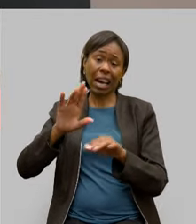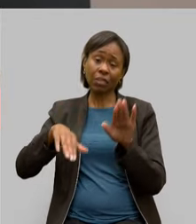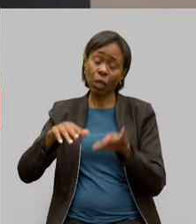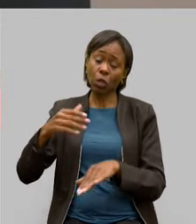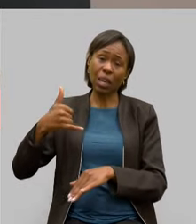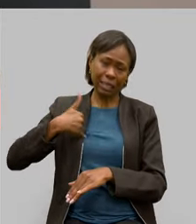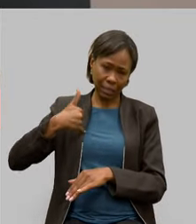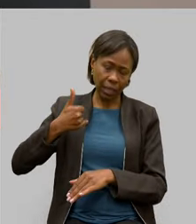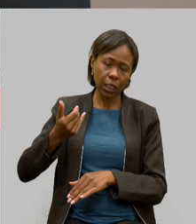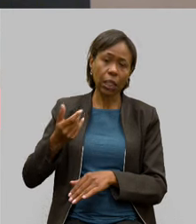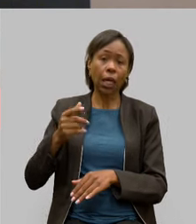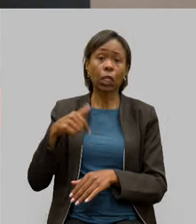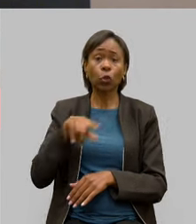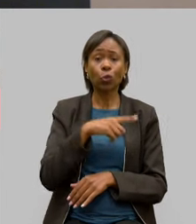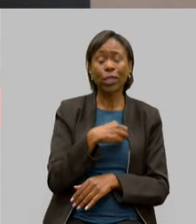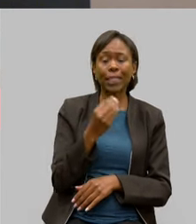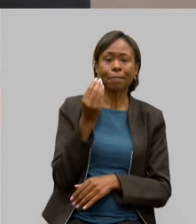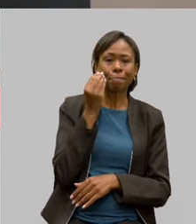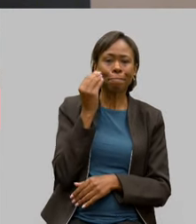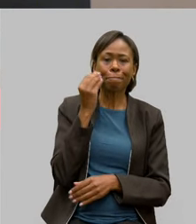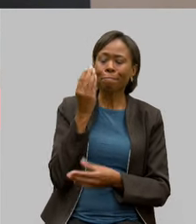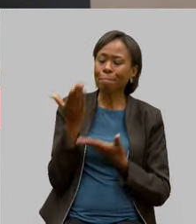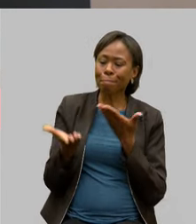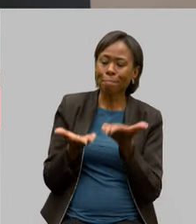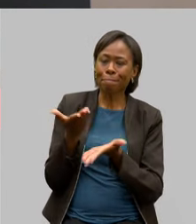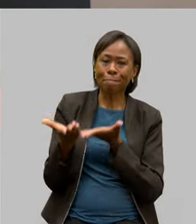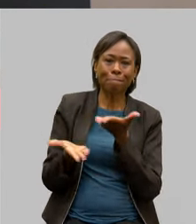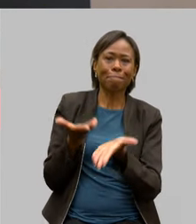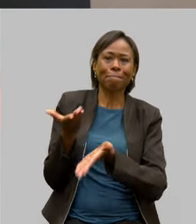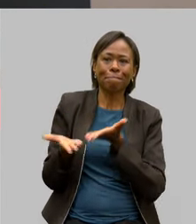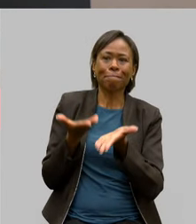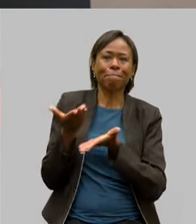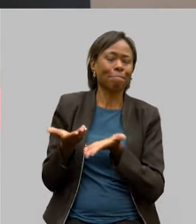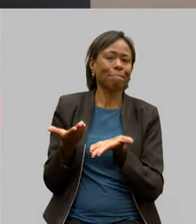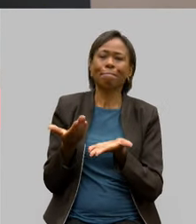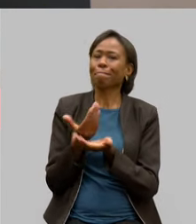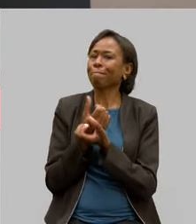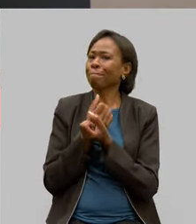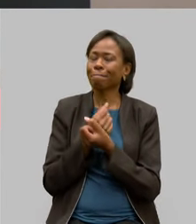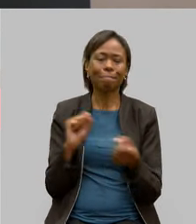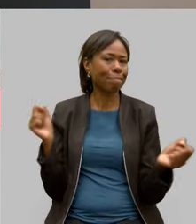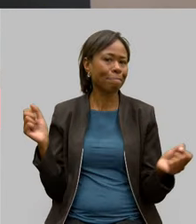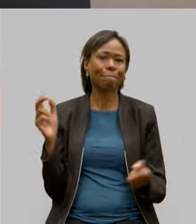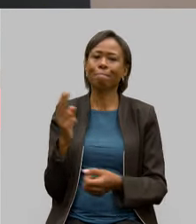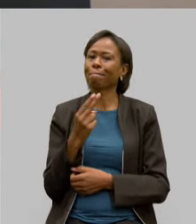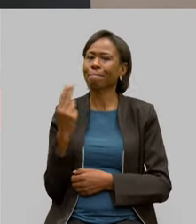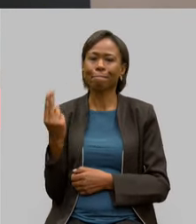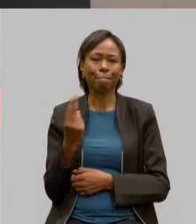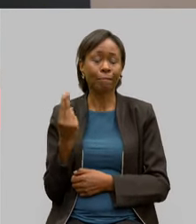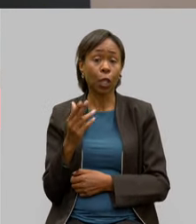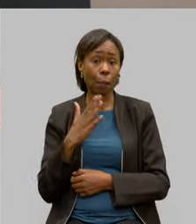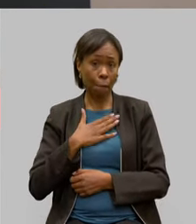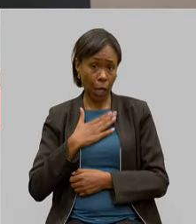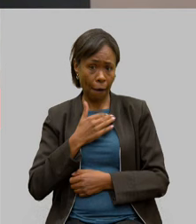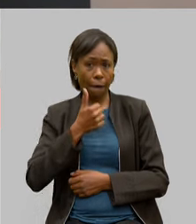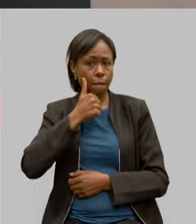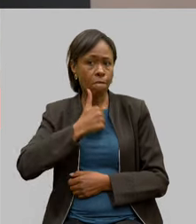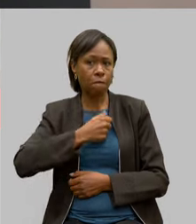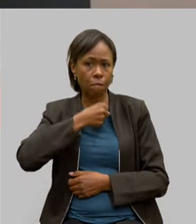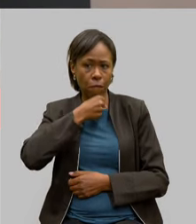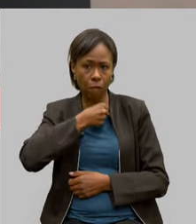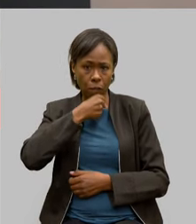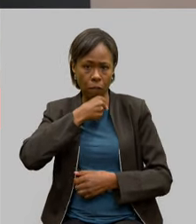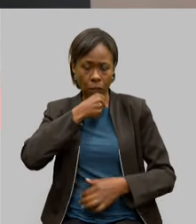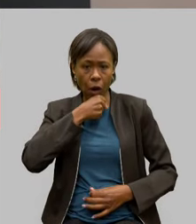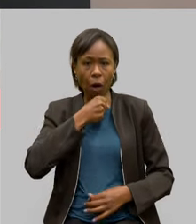tratamento alopático com eles mas não tava dando certo estava assim terrível a minha avó por exemplo chegou a